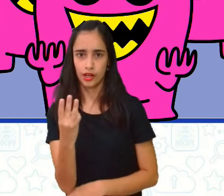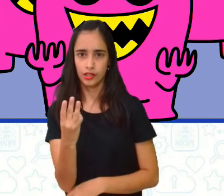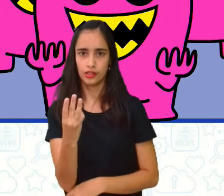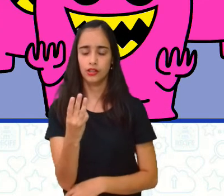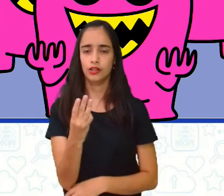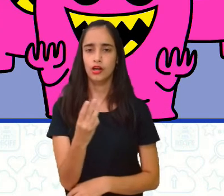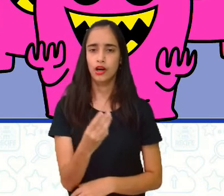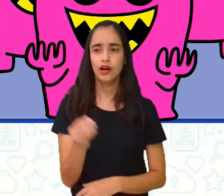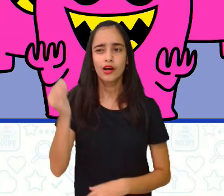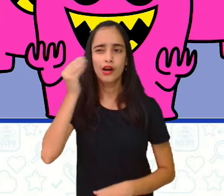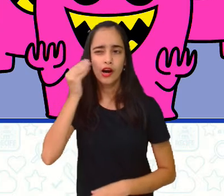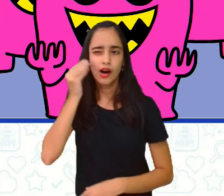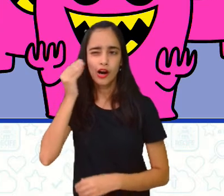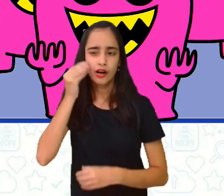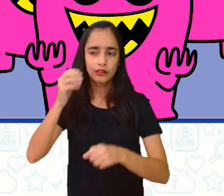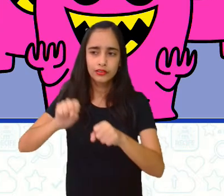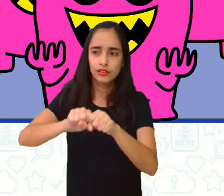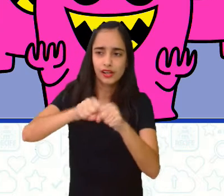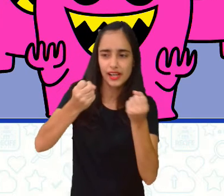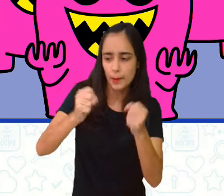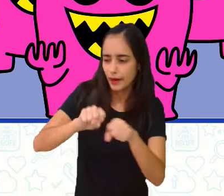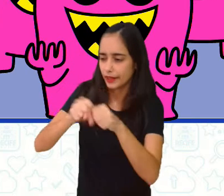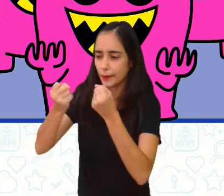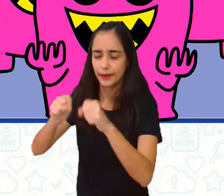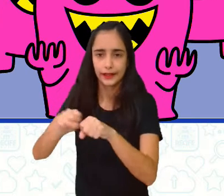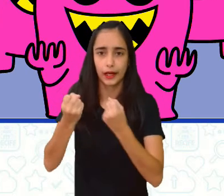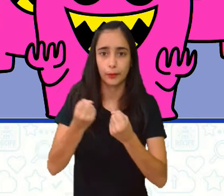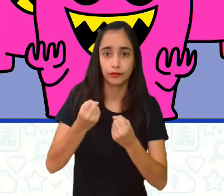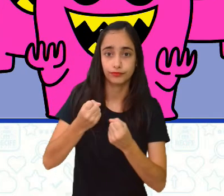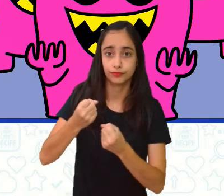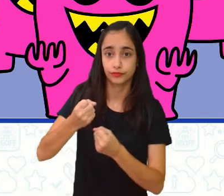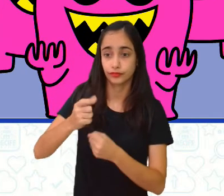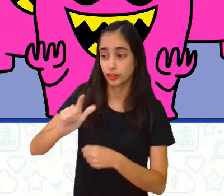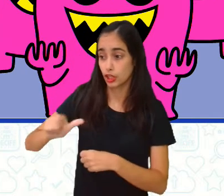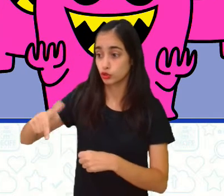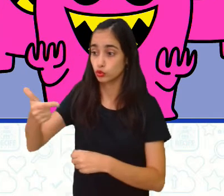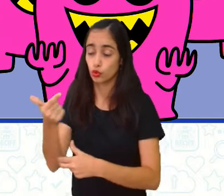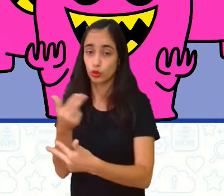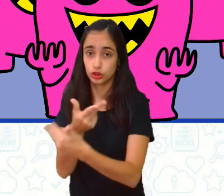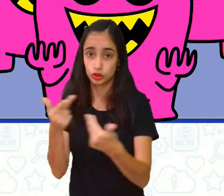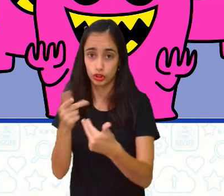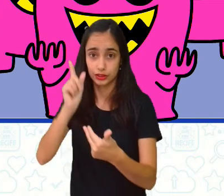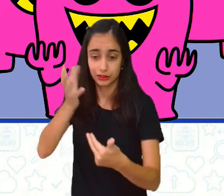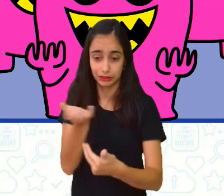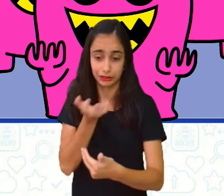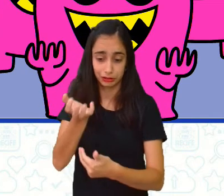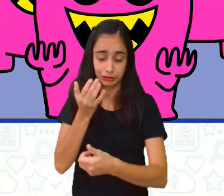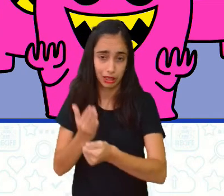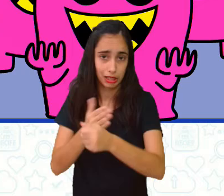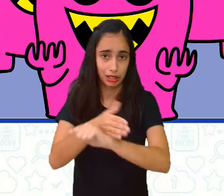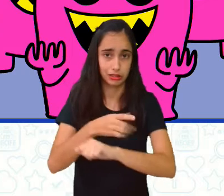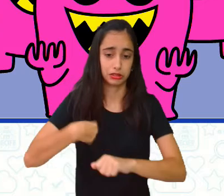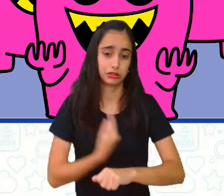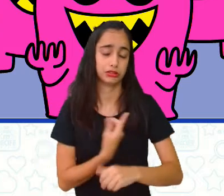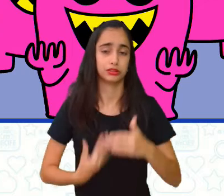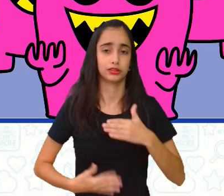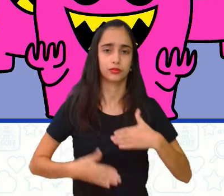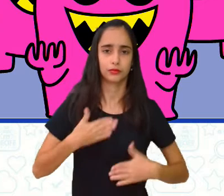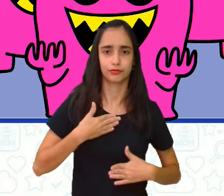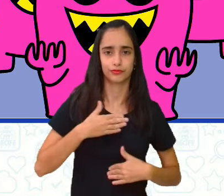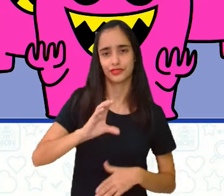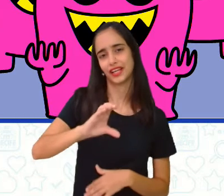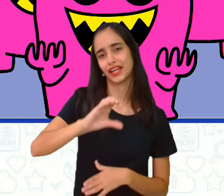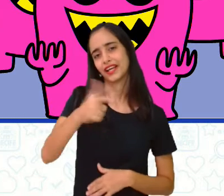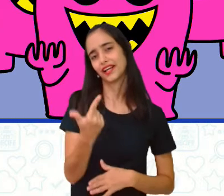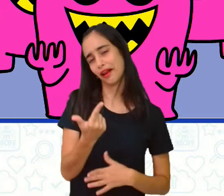vai tentar destruir todos esses invasores. É assim que acontece no nosso corpo. Então, claro que aqui eu fiz, né,